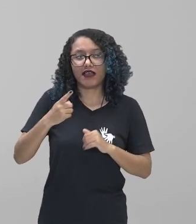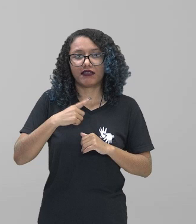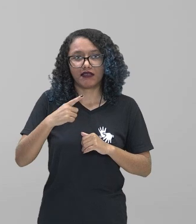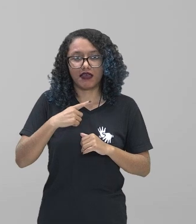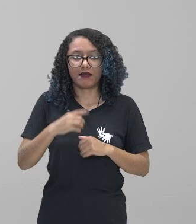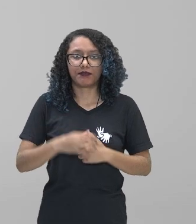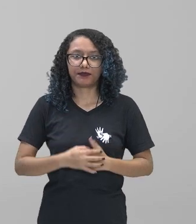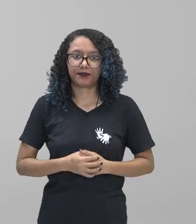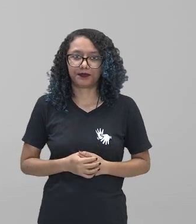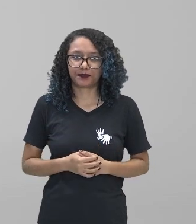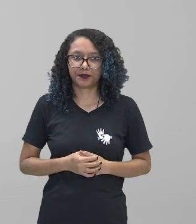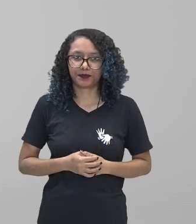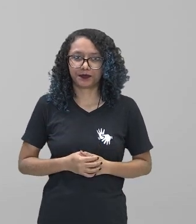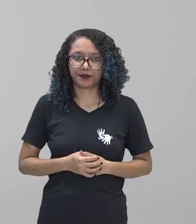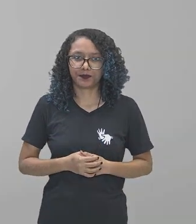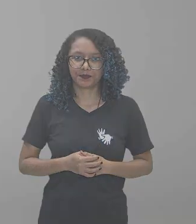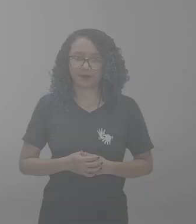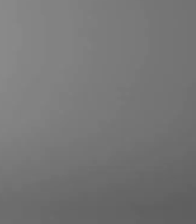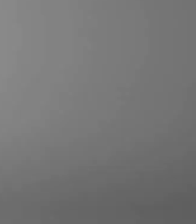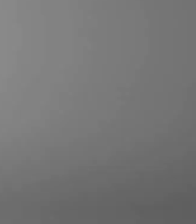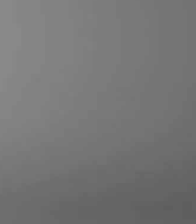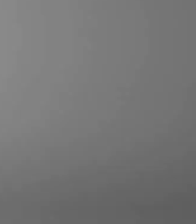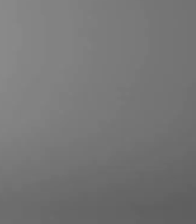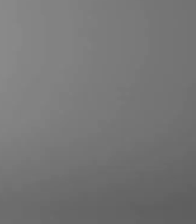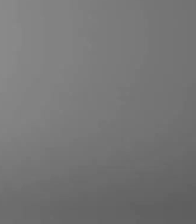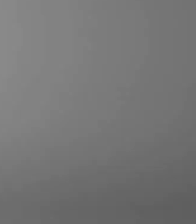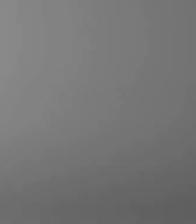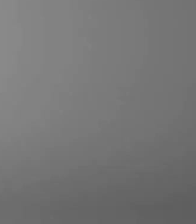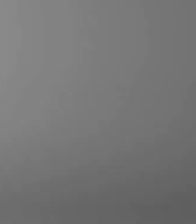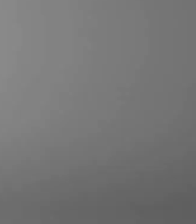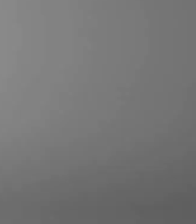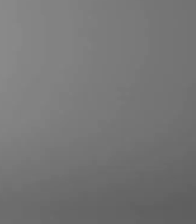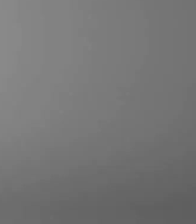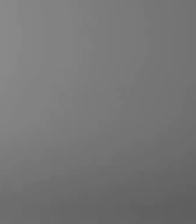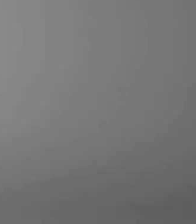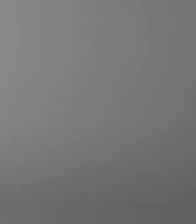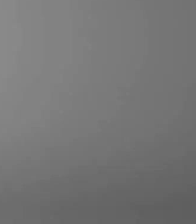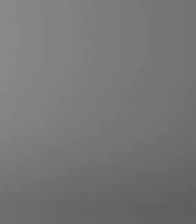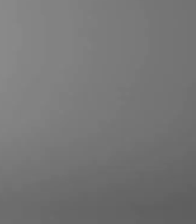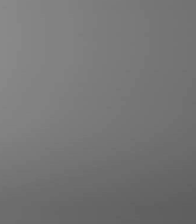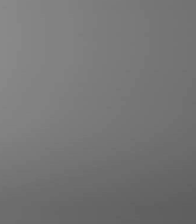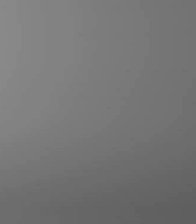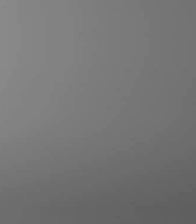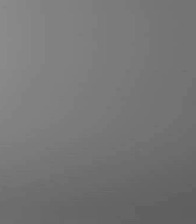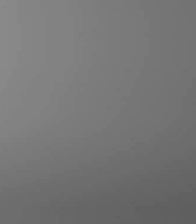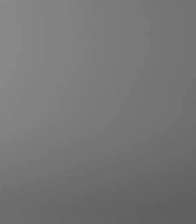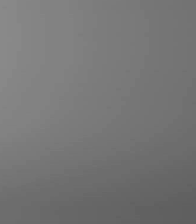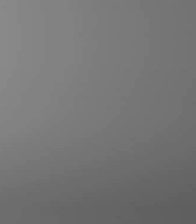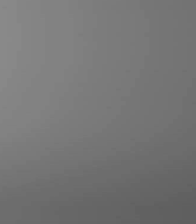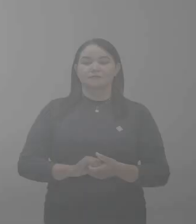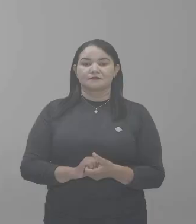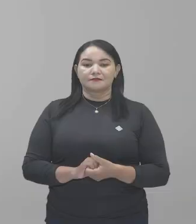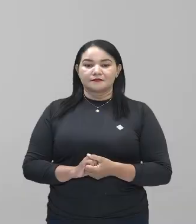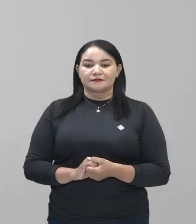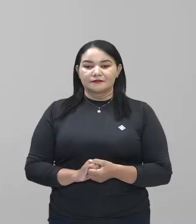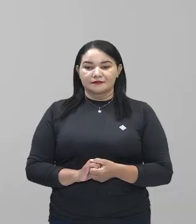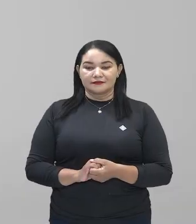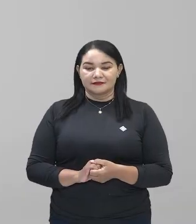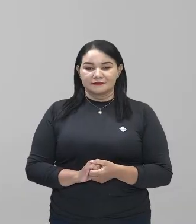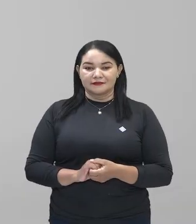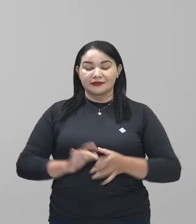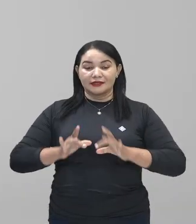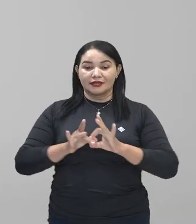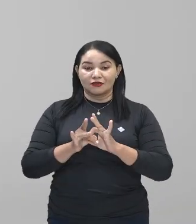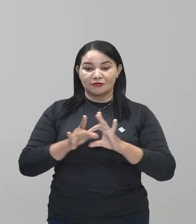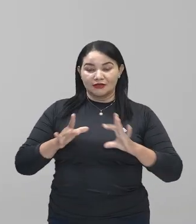liberdade. Liberdade aqui não é só ir e vir, né? Liberdade de andar numa rua, não